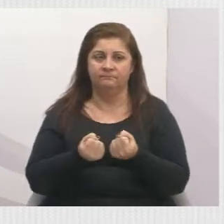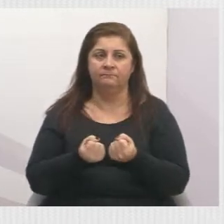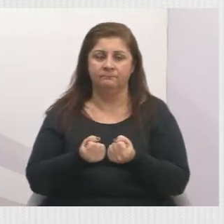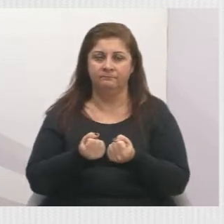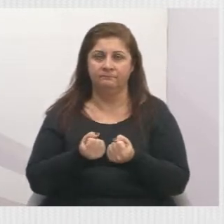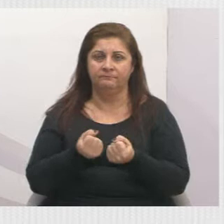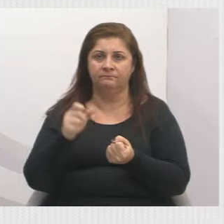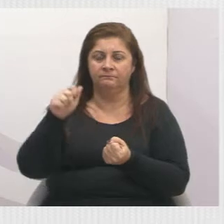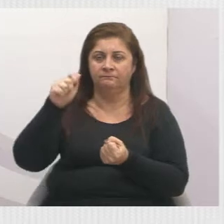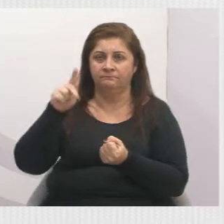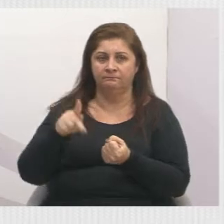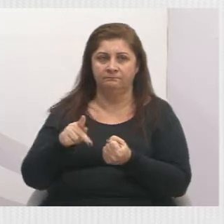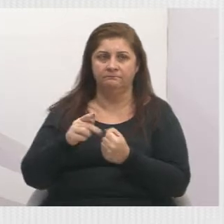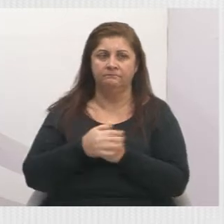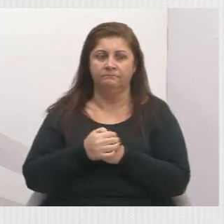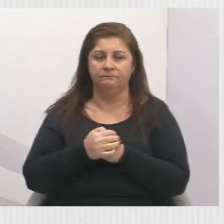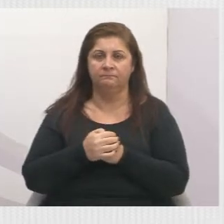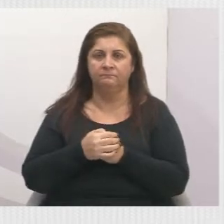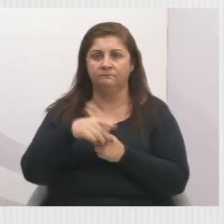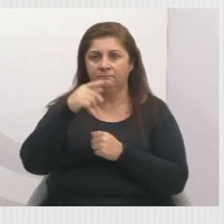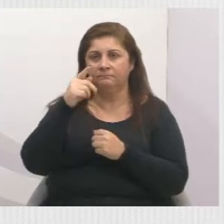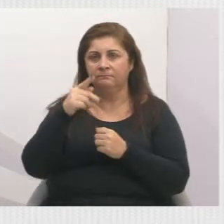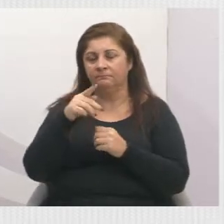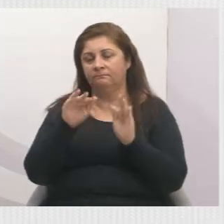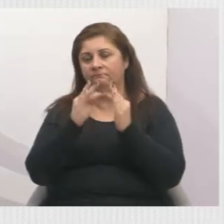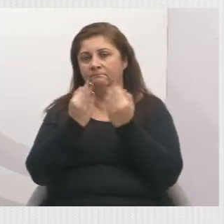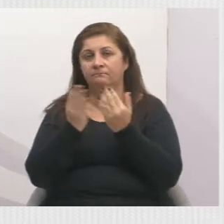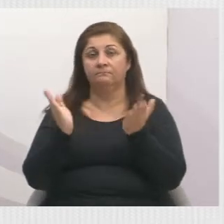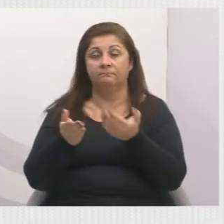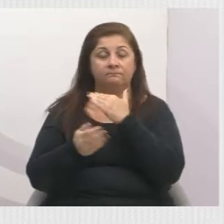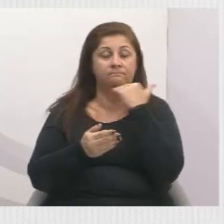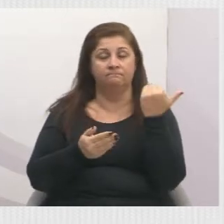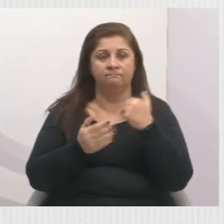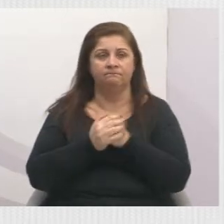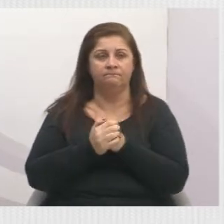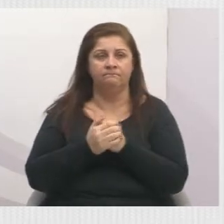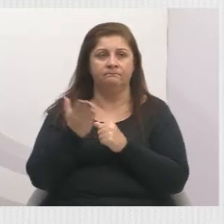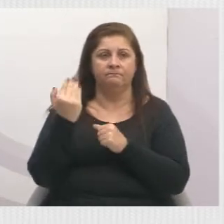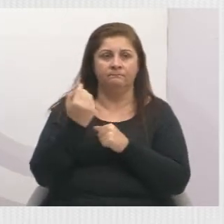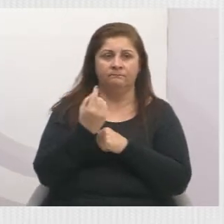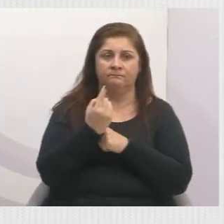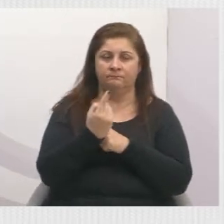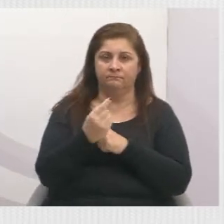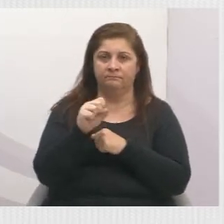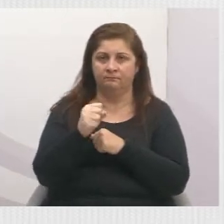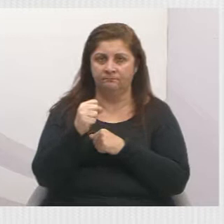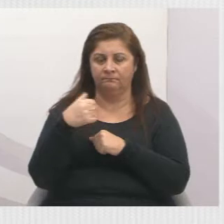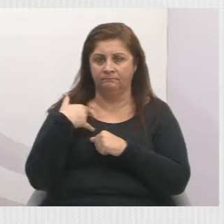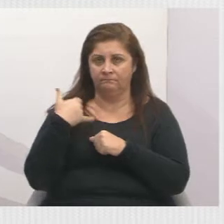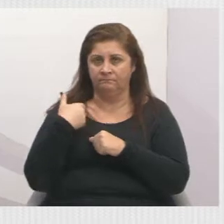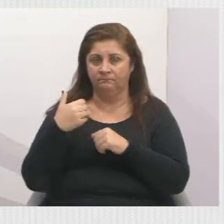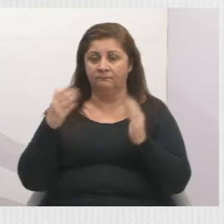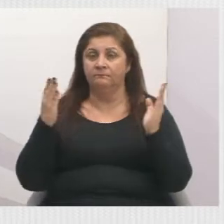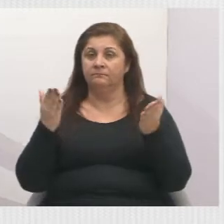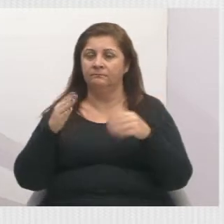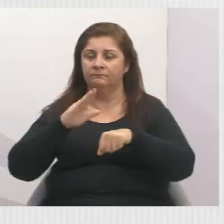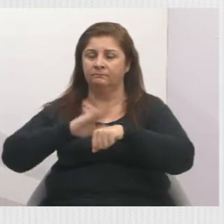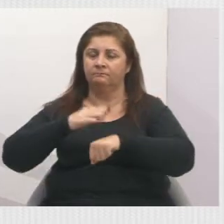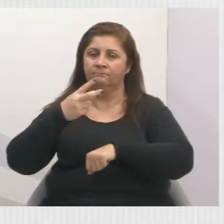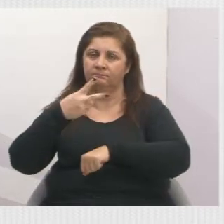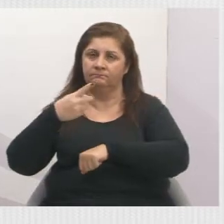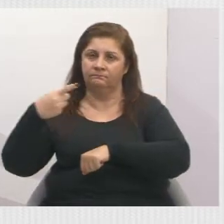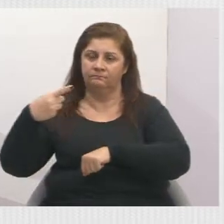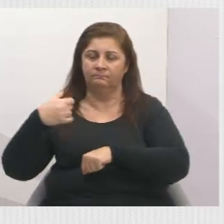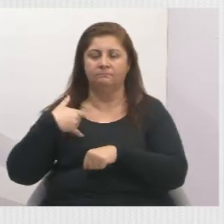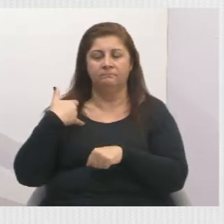pensões dos servidores falecidos. Nossa proposta era de 18 anos, nós estamos estendendo aos 21 anos de